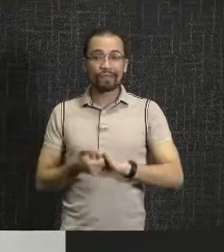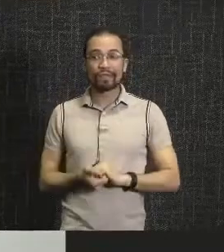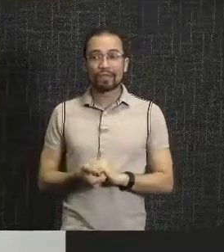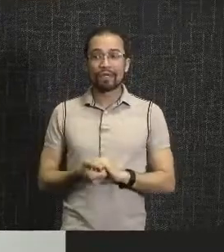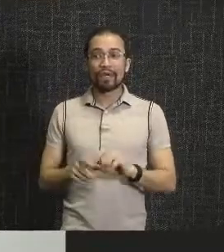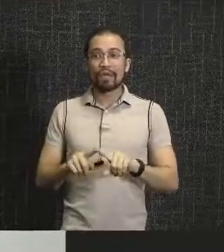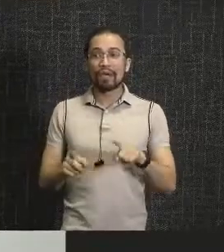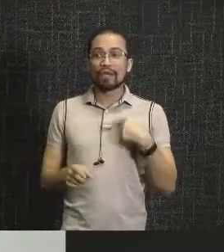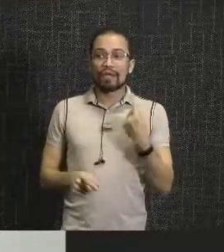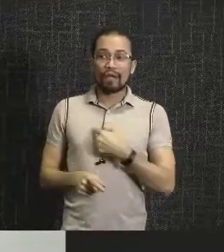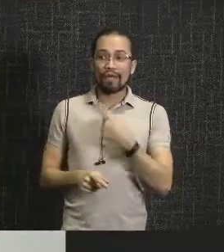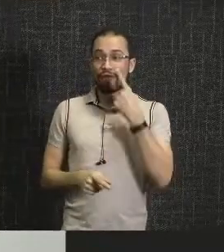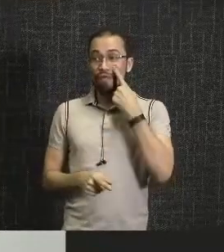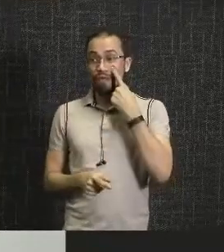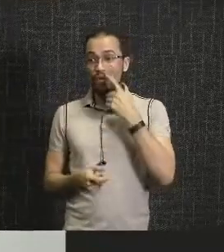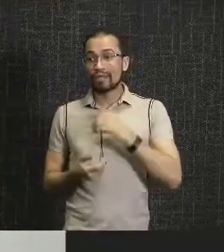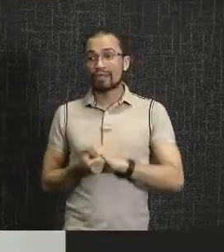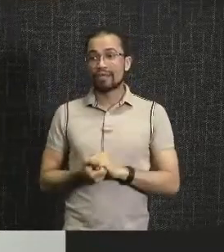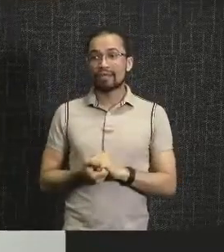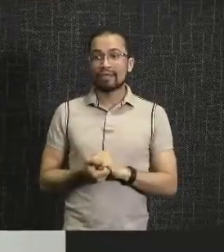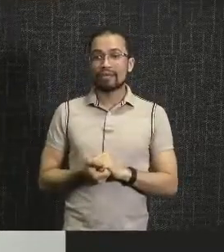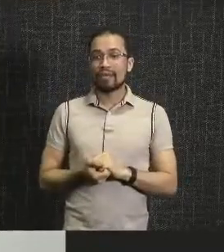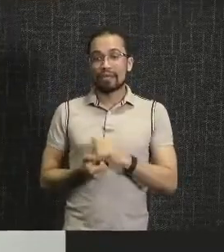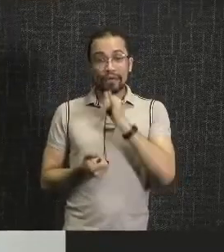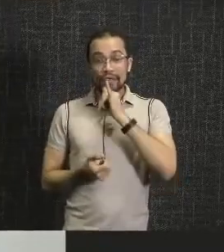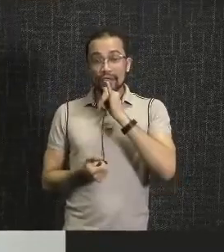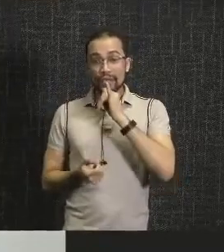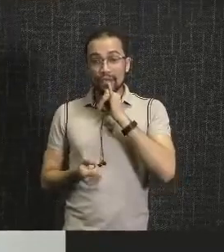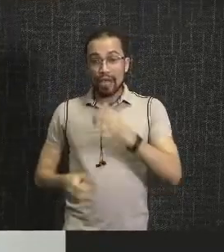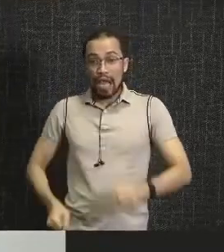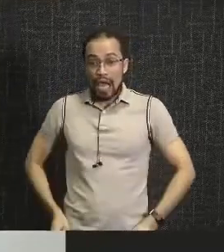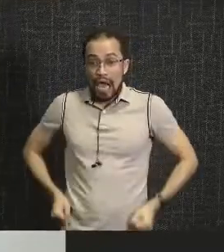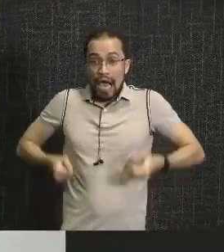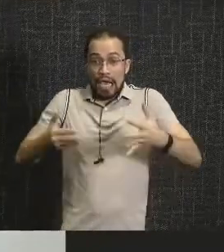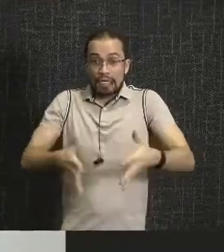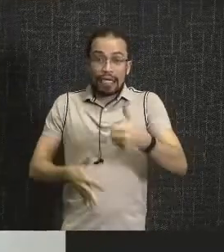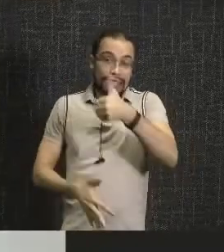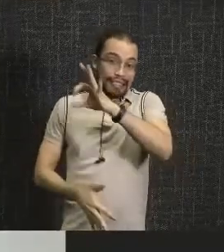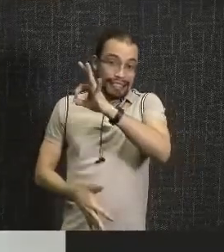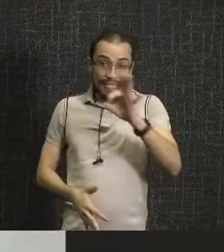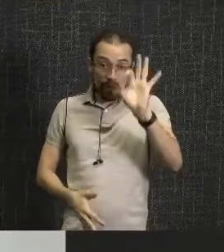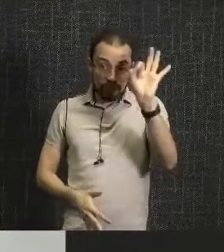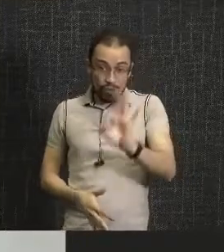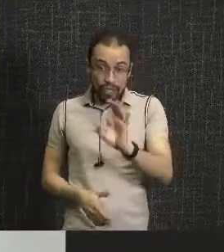olha, eu dever 100% do que eu consigo fazer em um ano,